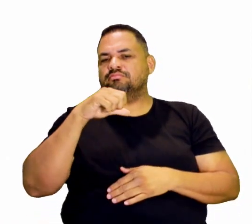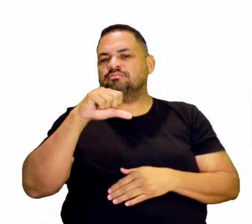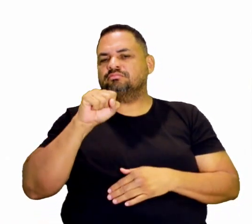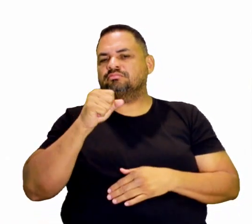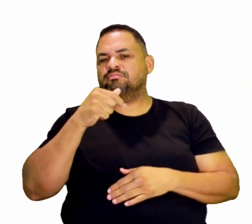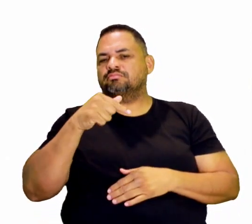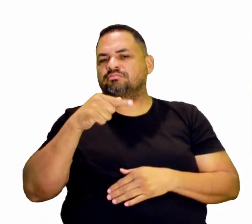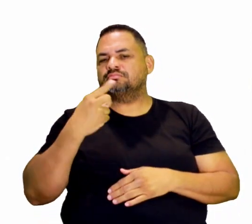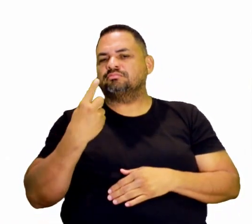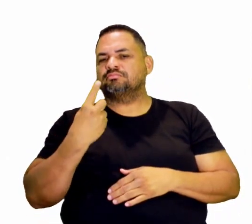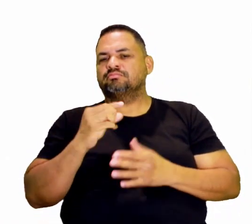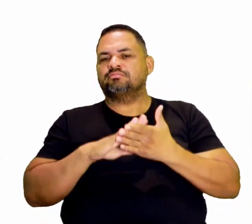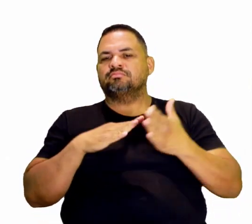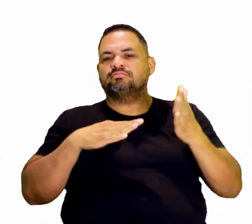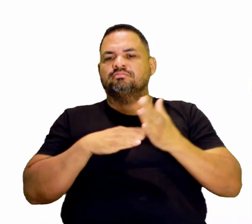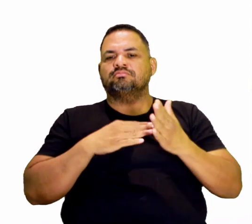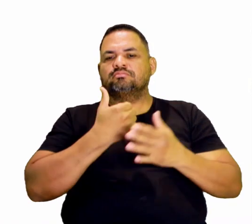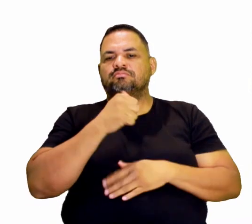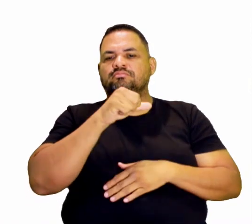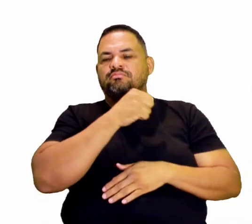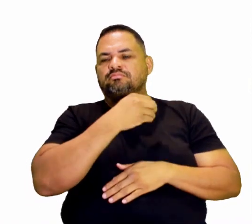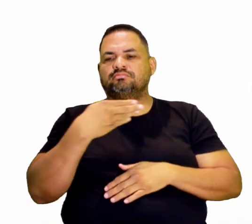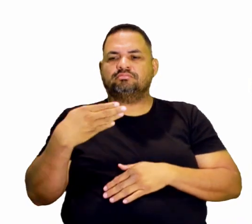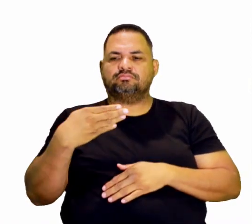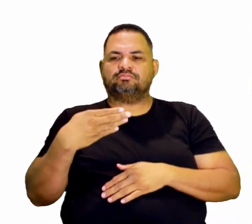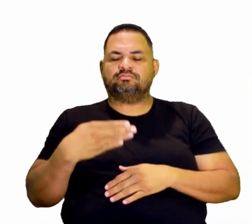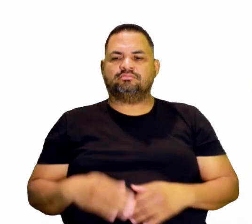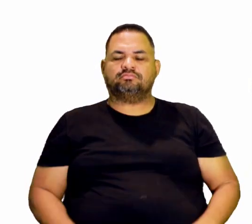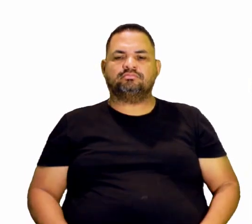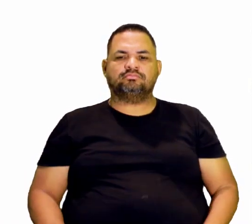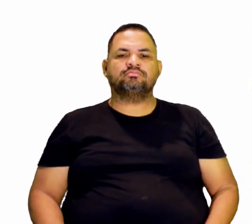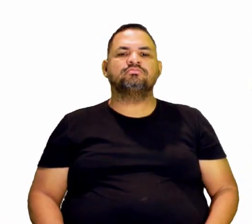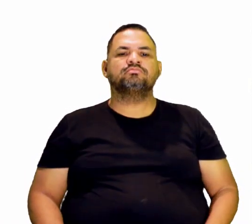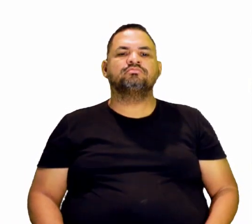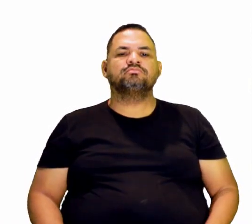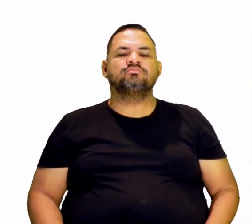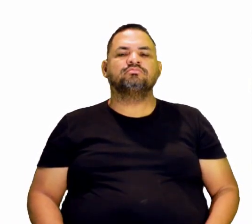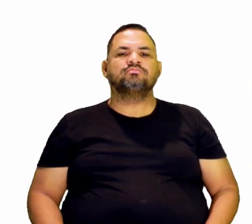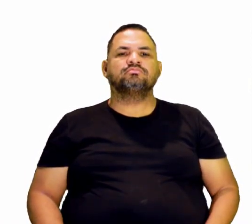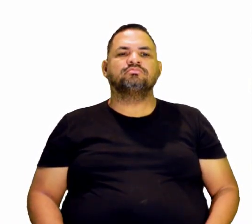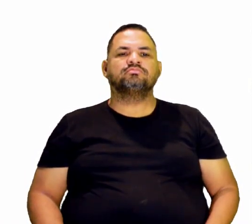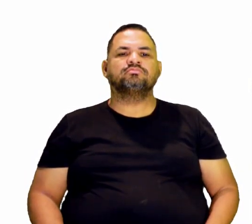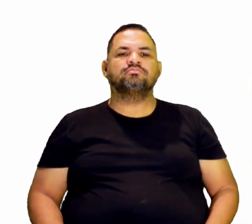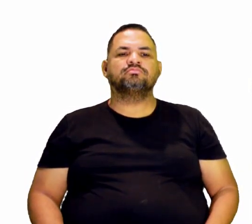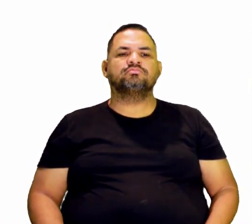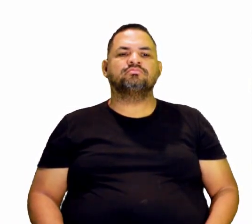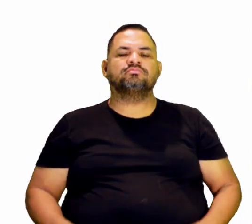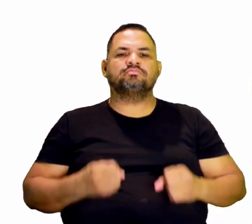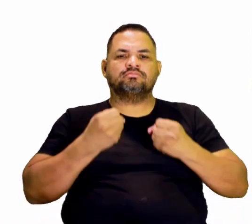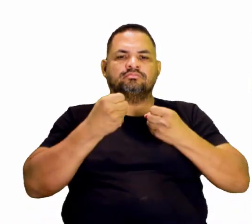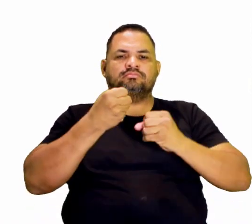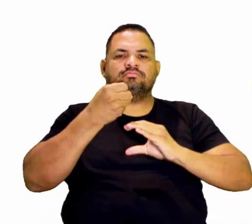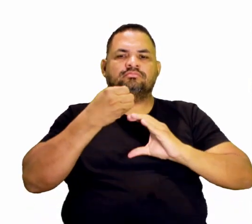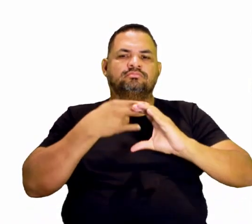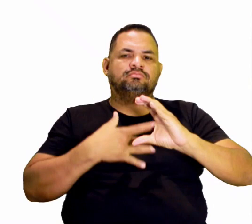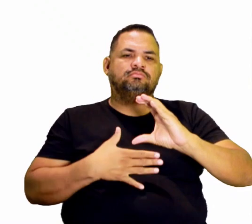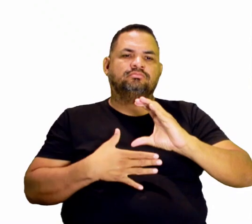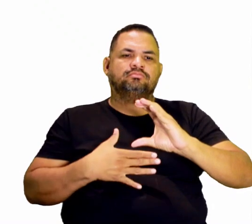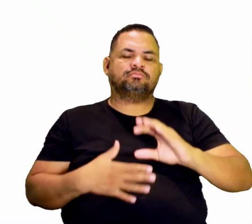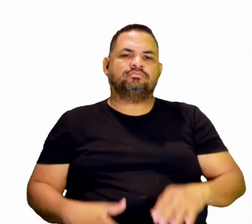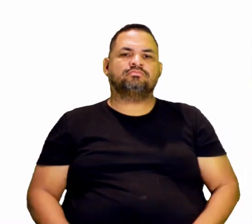chega até 1914, é a característica